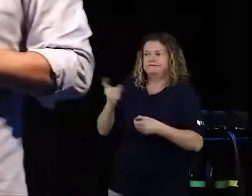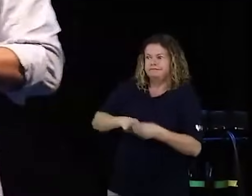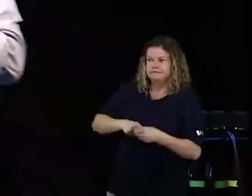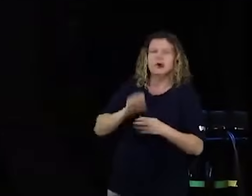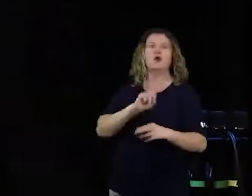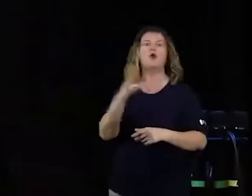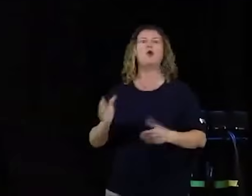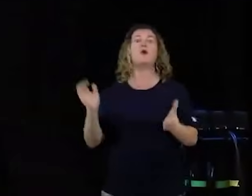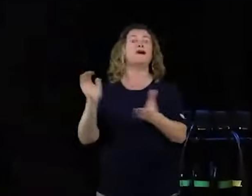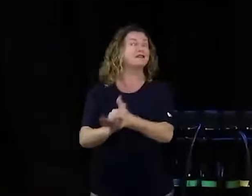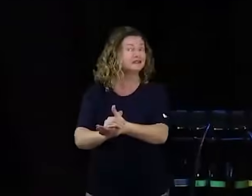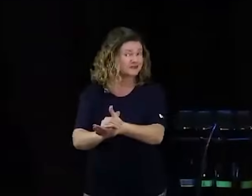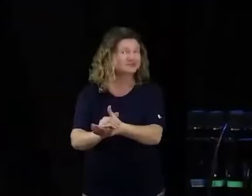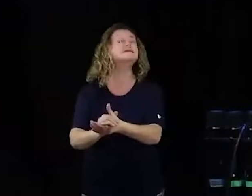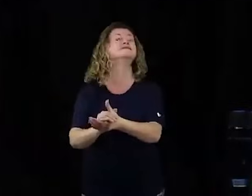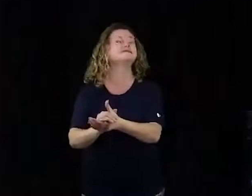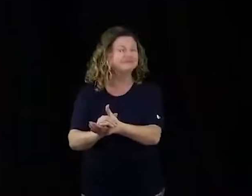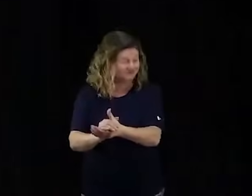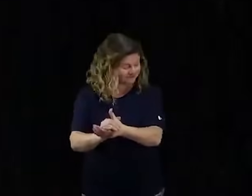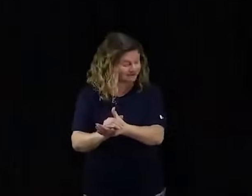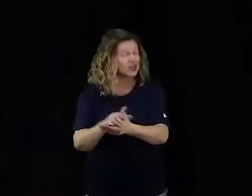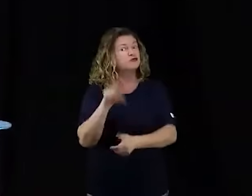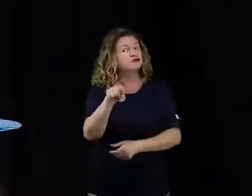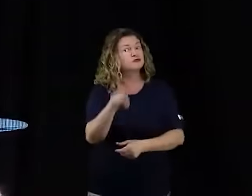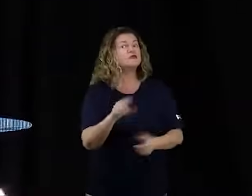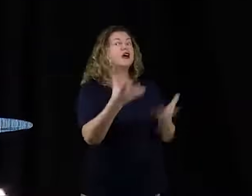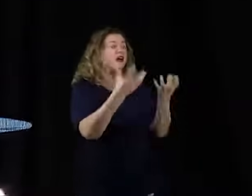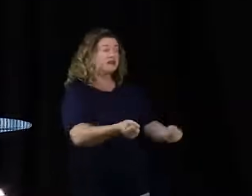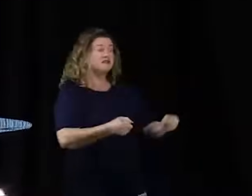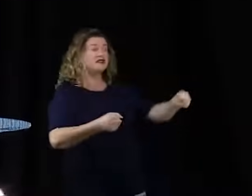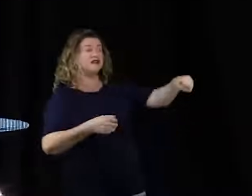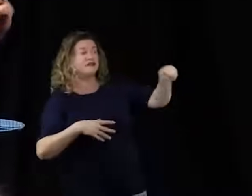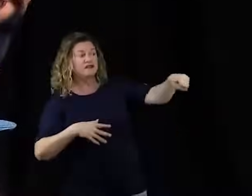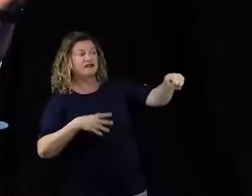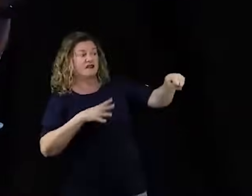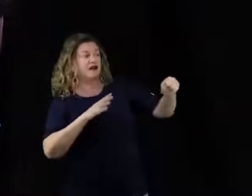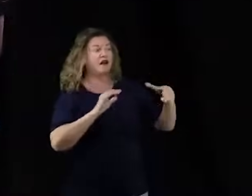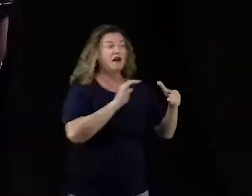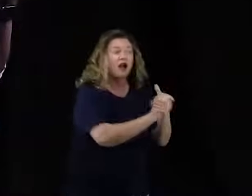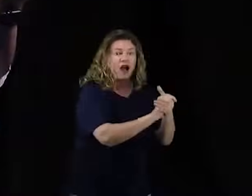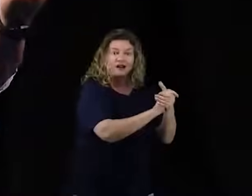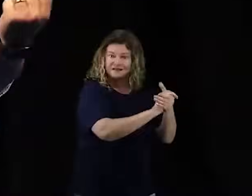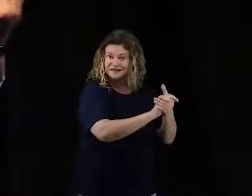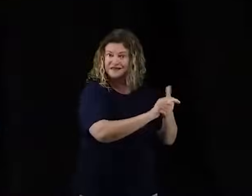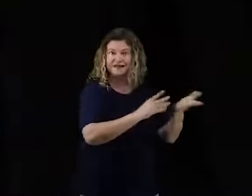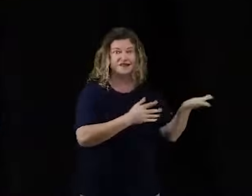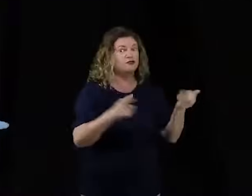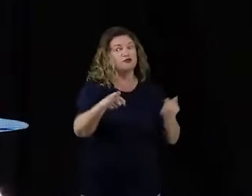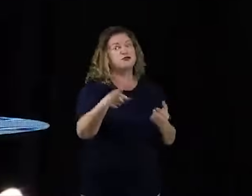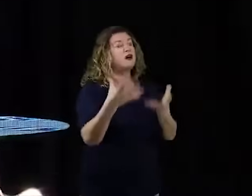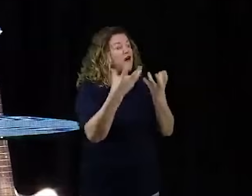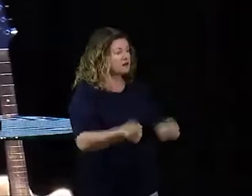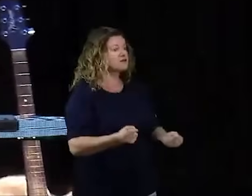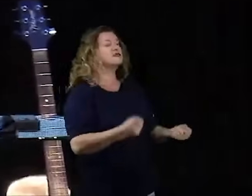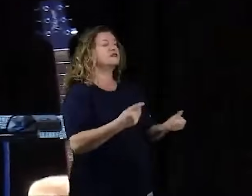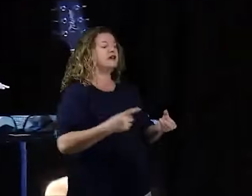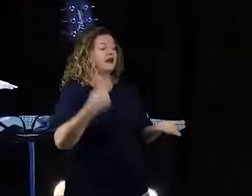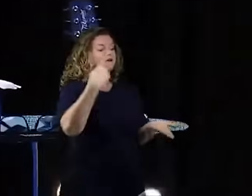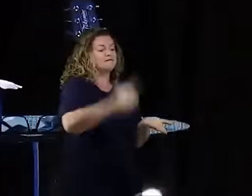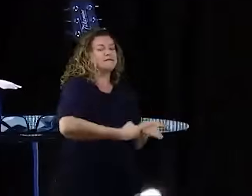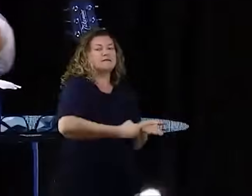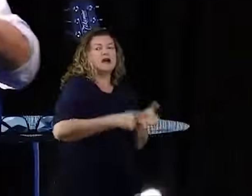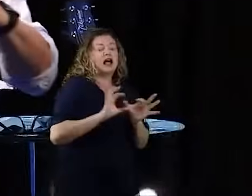por sogro um Deus estranho explic melhor para você o sinal da